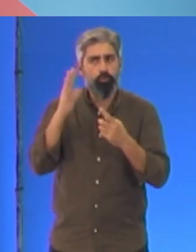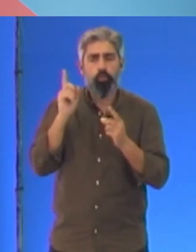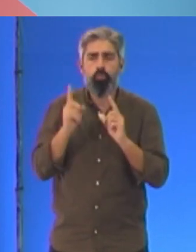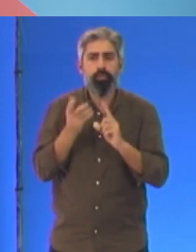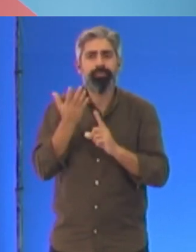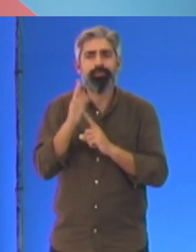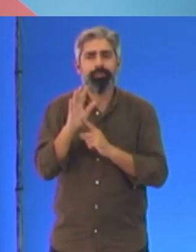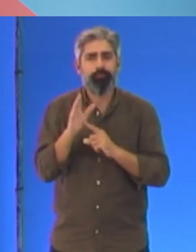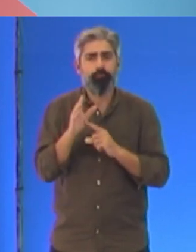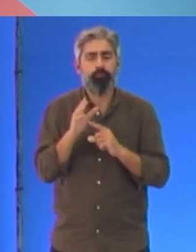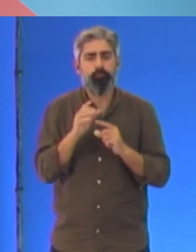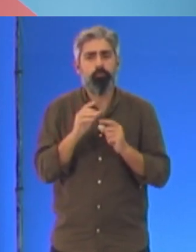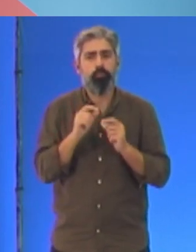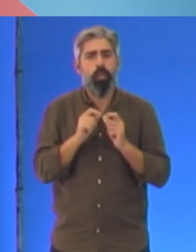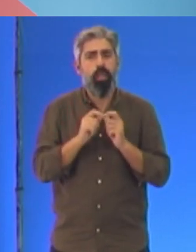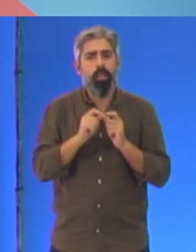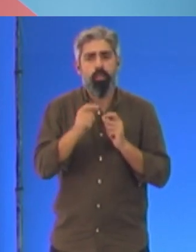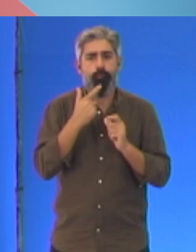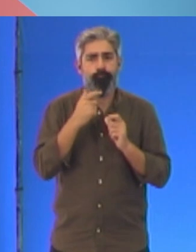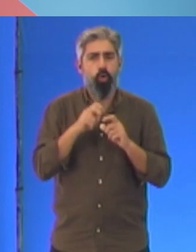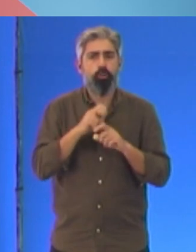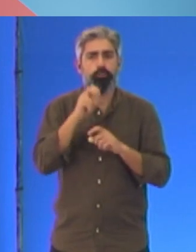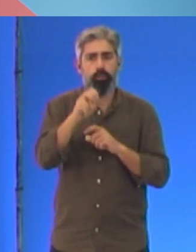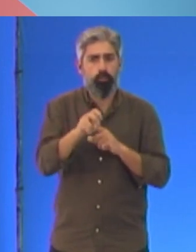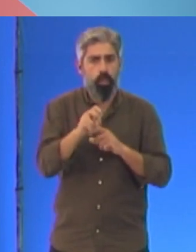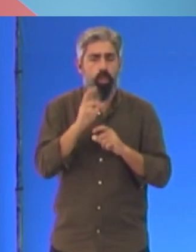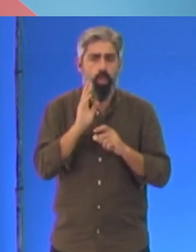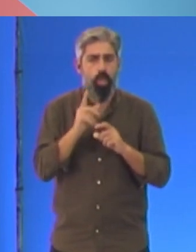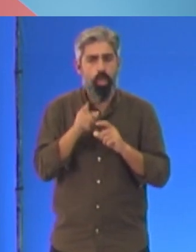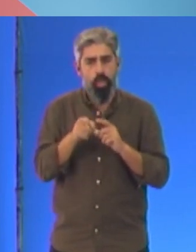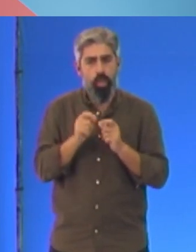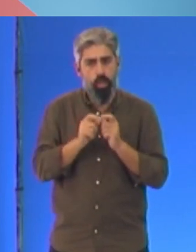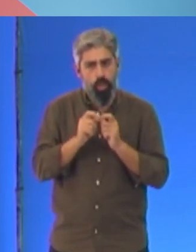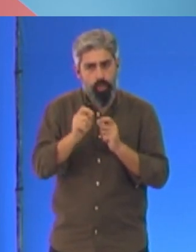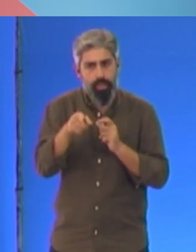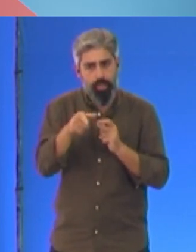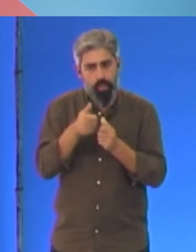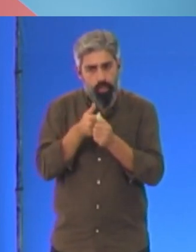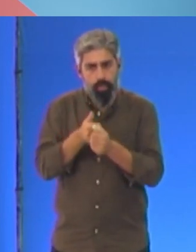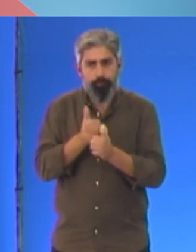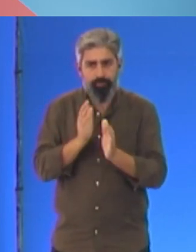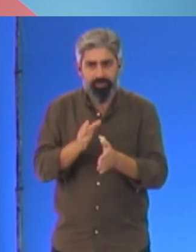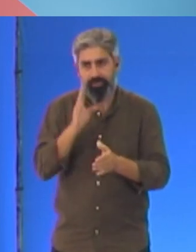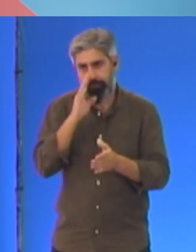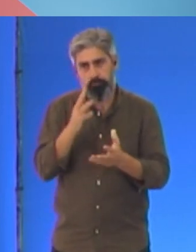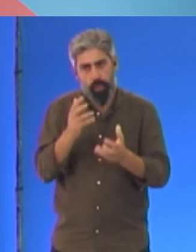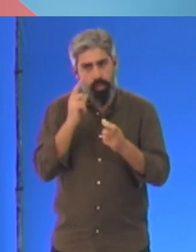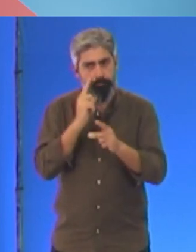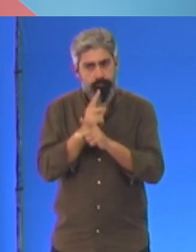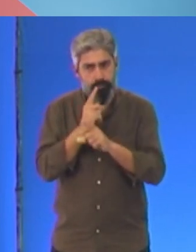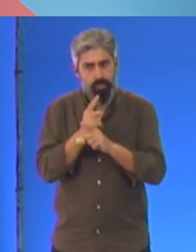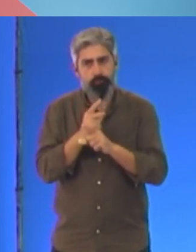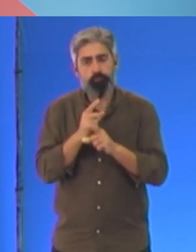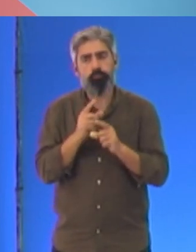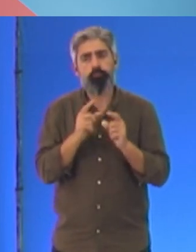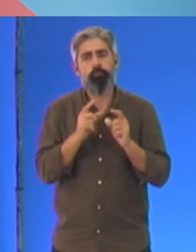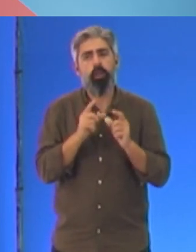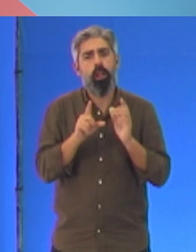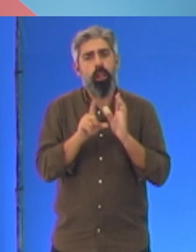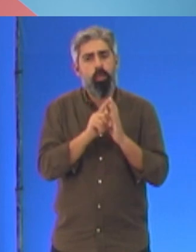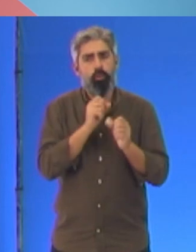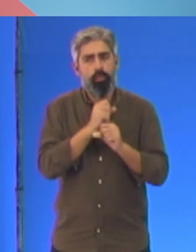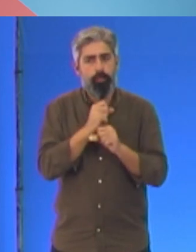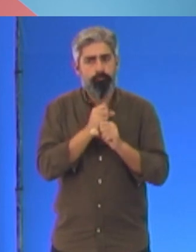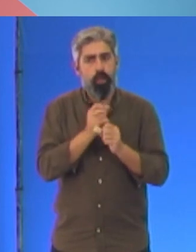é uma linha e na ultrapassável é uma linha e no ultrapassável Se quiserem manter a legislação laboral